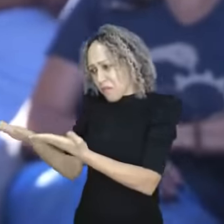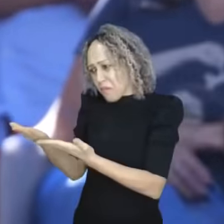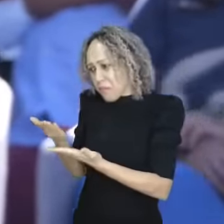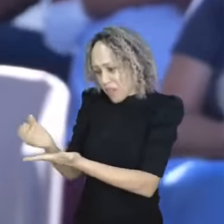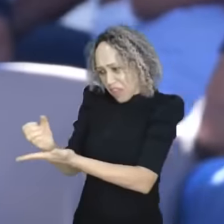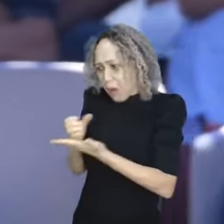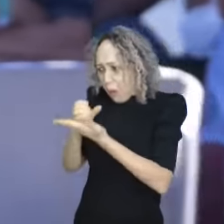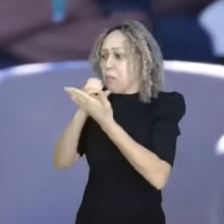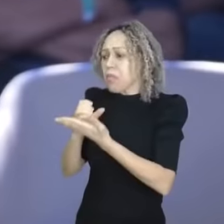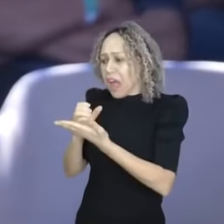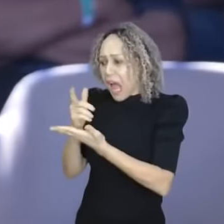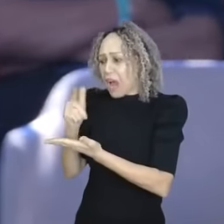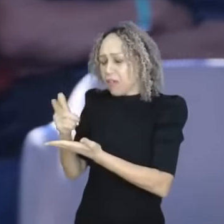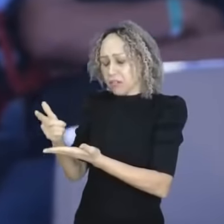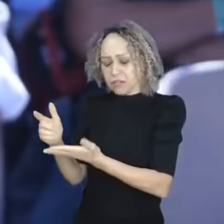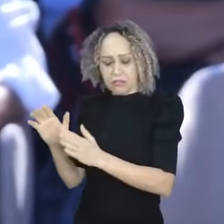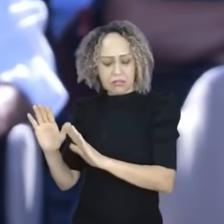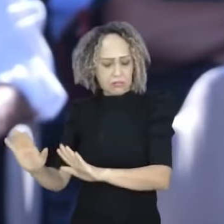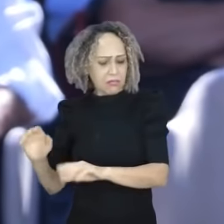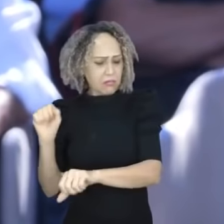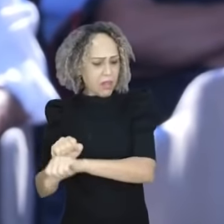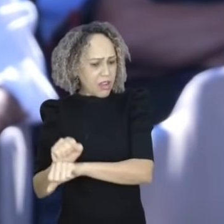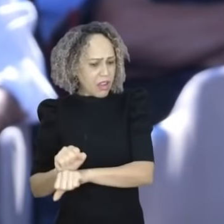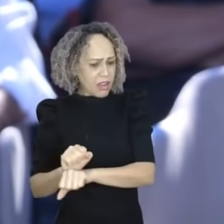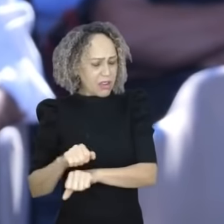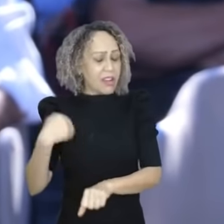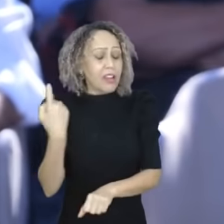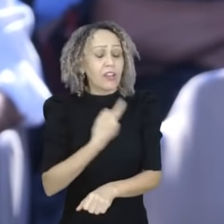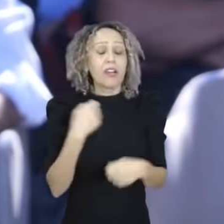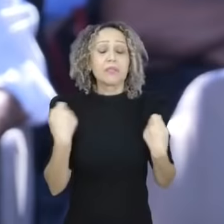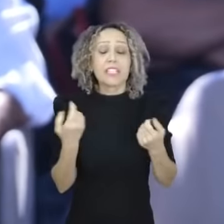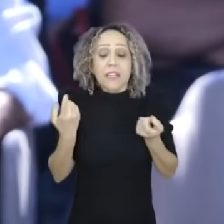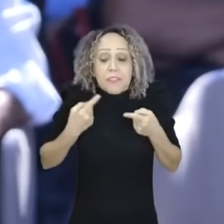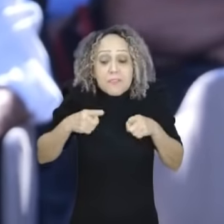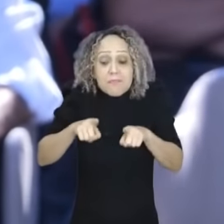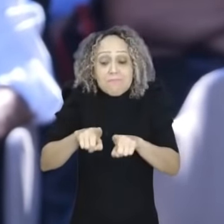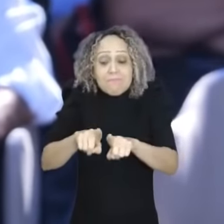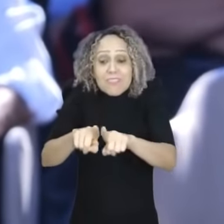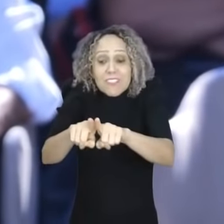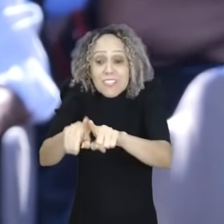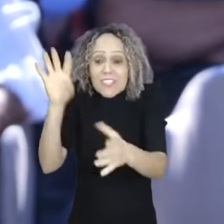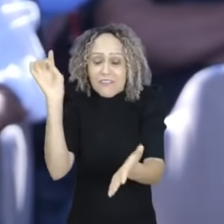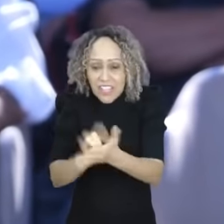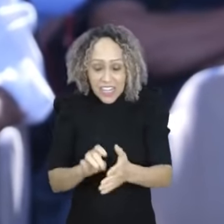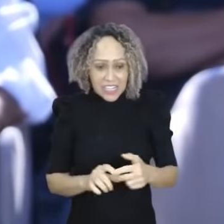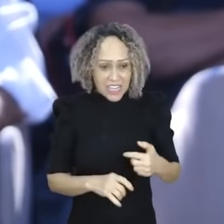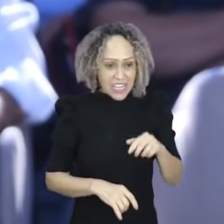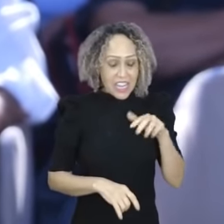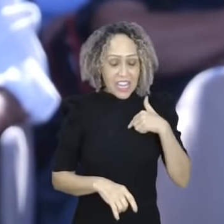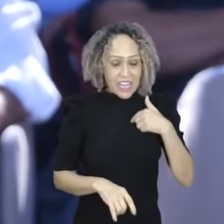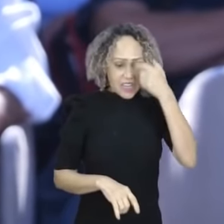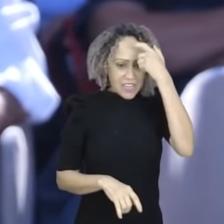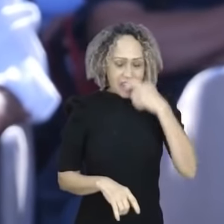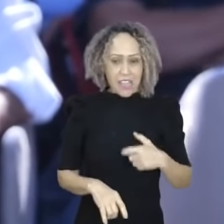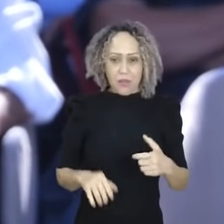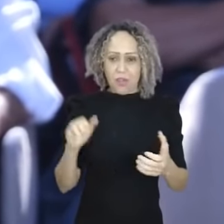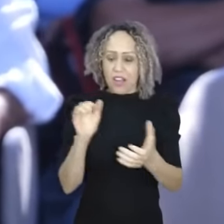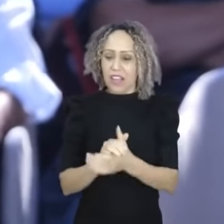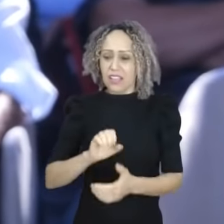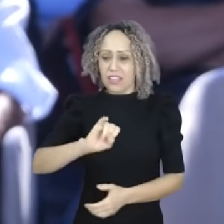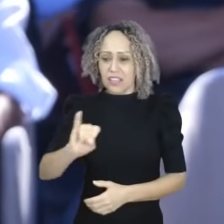de verdade. Parceiro, eu casei com a Jane e jurei na igreja. Nós vamos ser, sabe, tá bem na alegria e